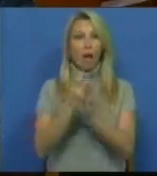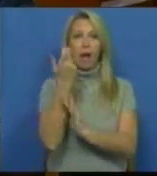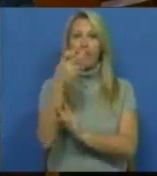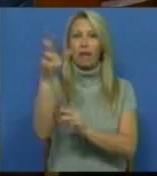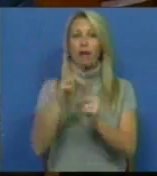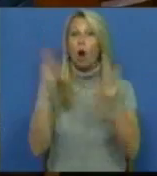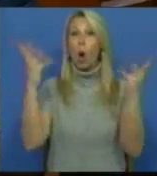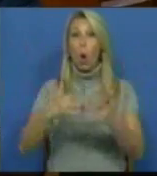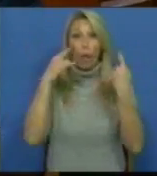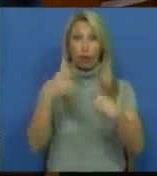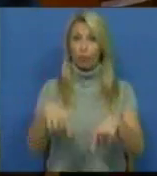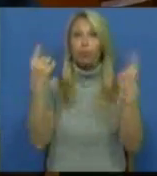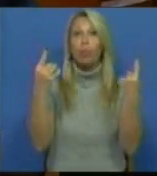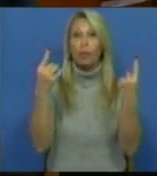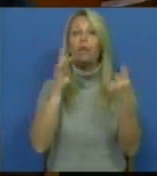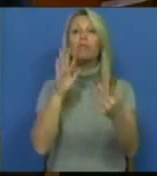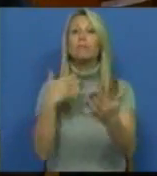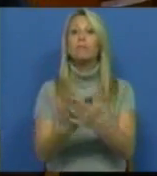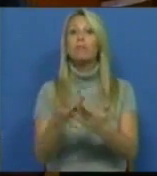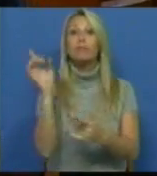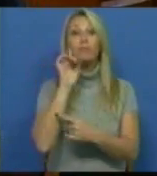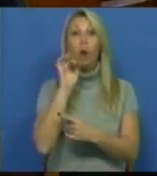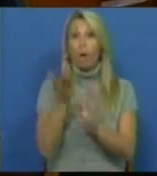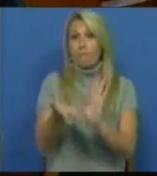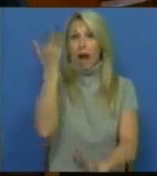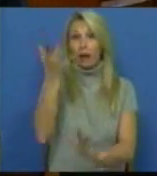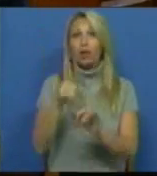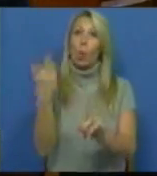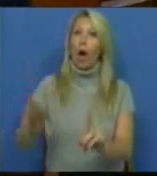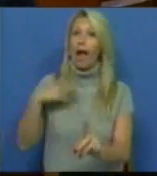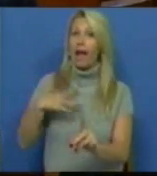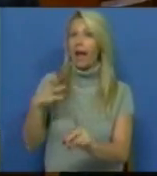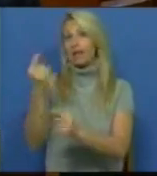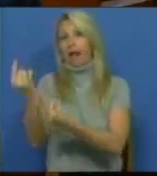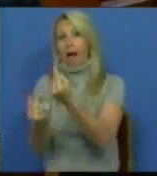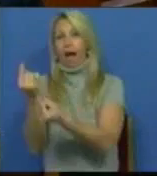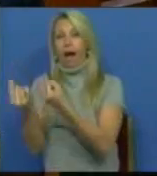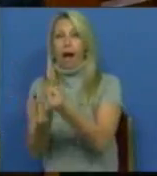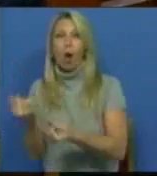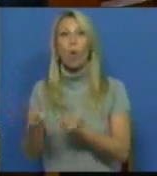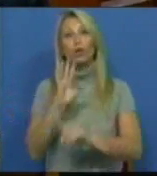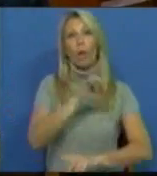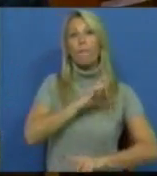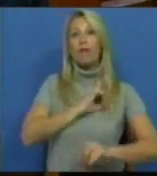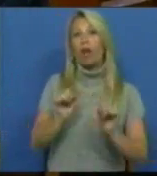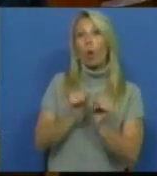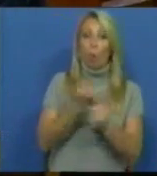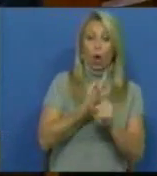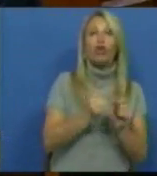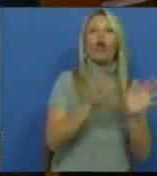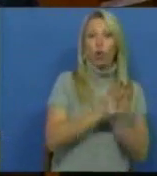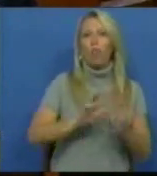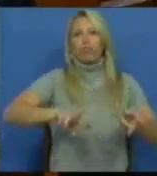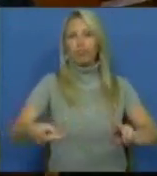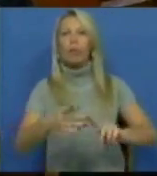contas públicas, tem-se engrandecido o património de uns poucos, ora privatizando o que é de todos, ora